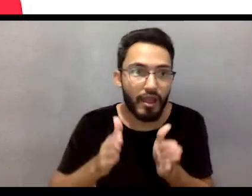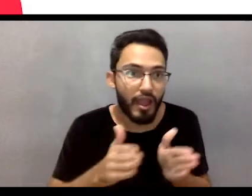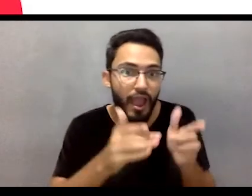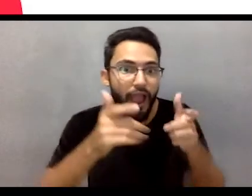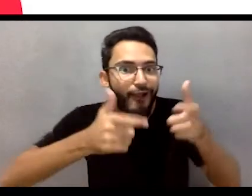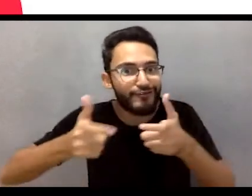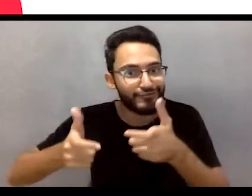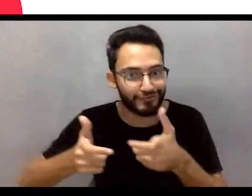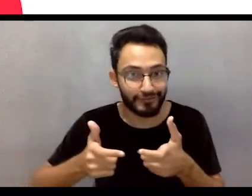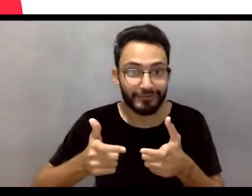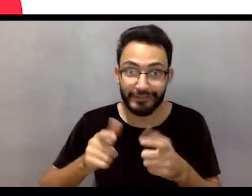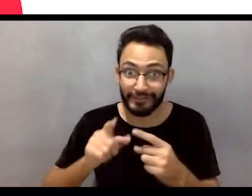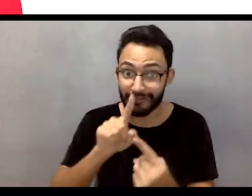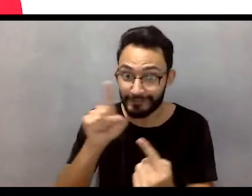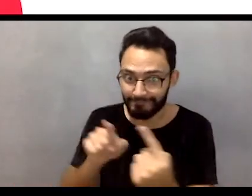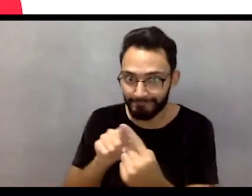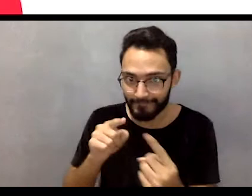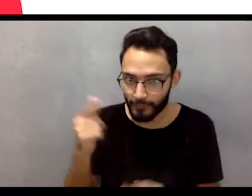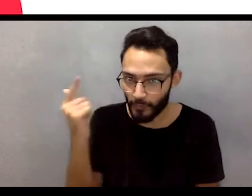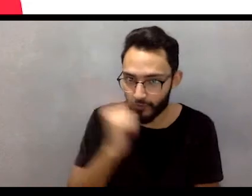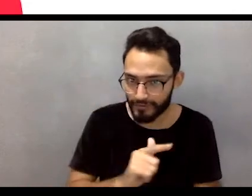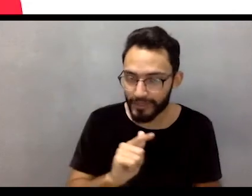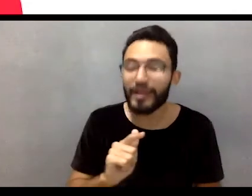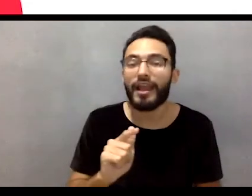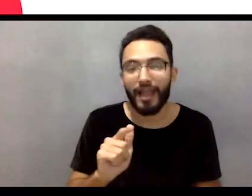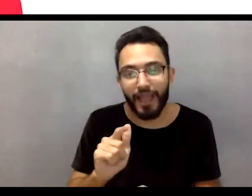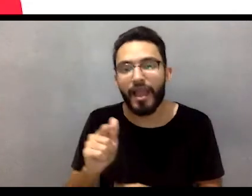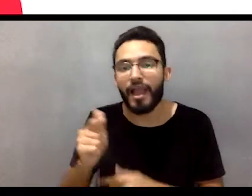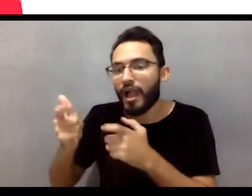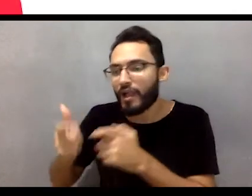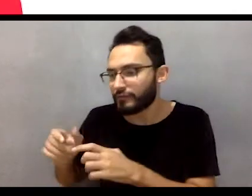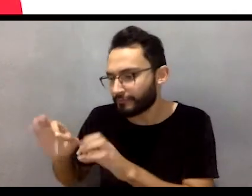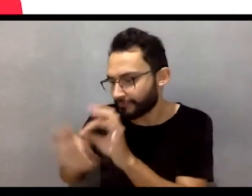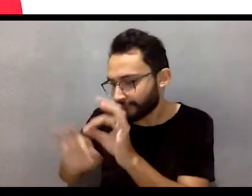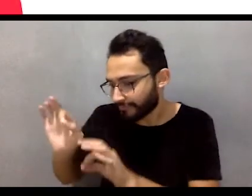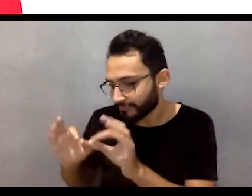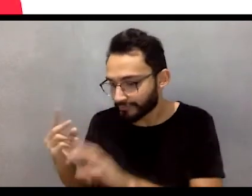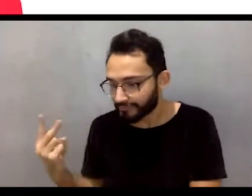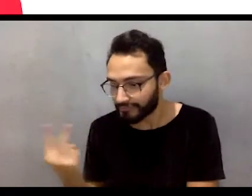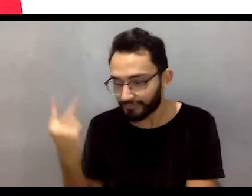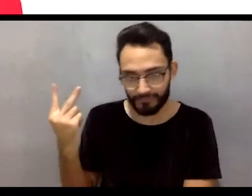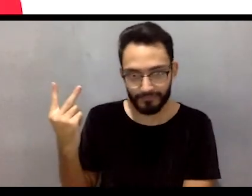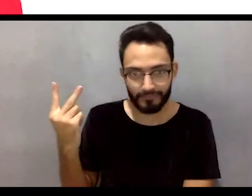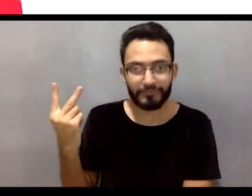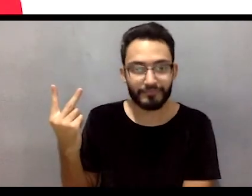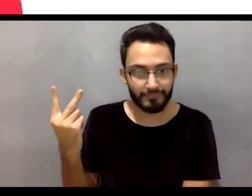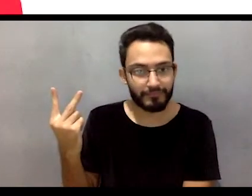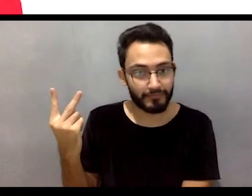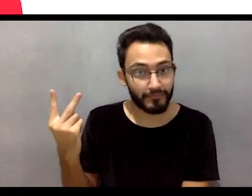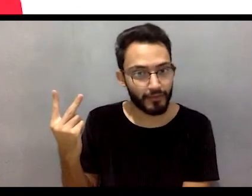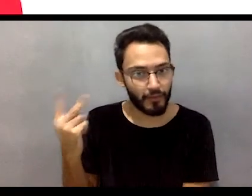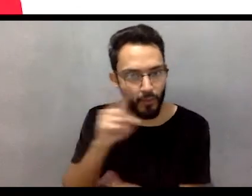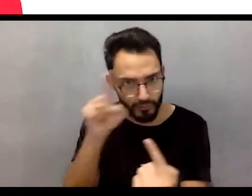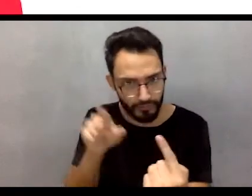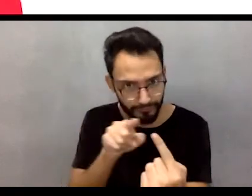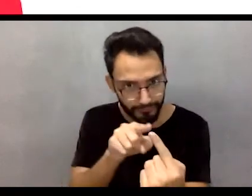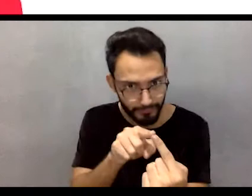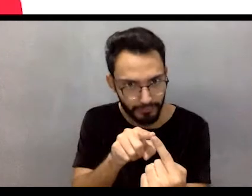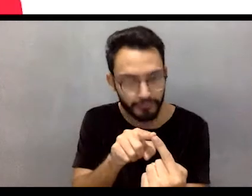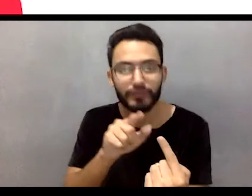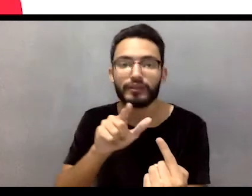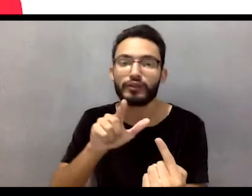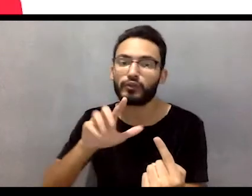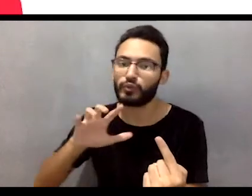nesses direcionadores, a gente vai definir a nossa engenharia de valor. Então, esses objetivos, eles